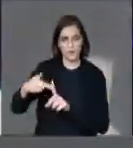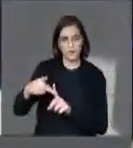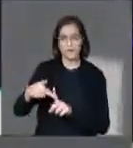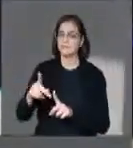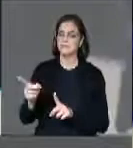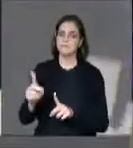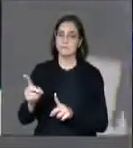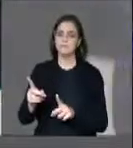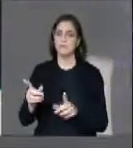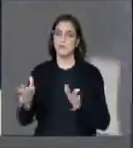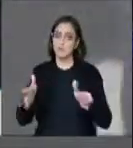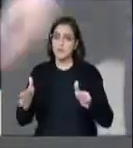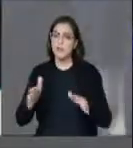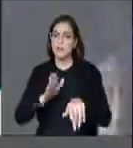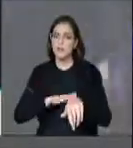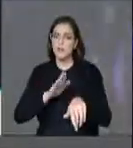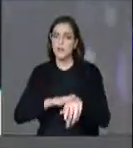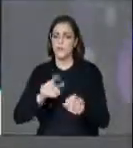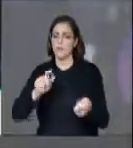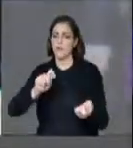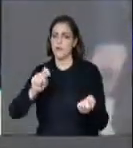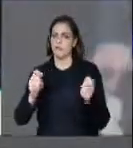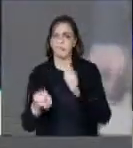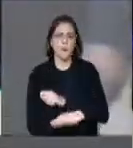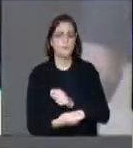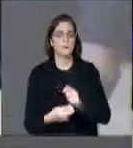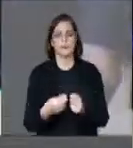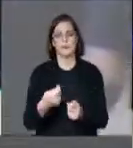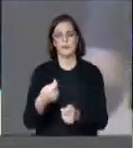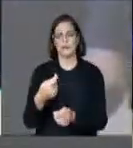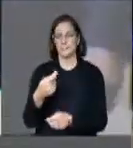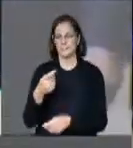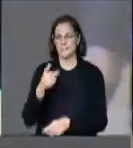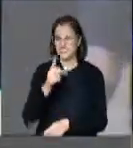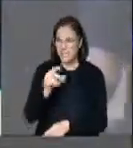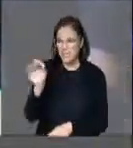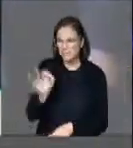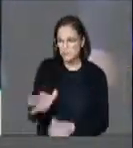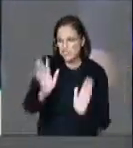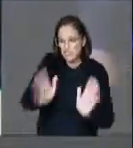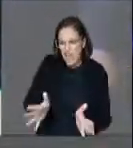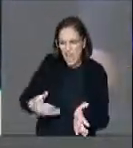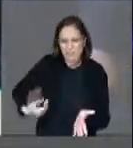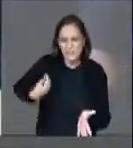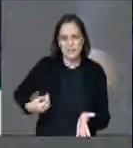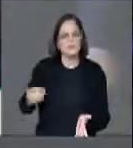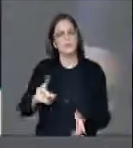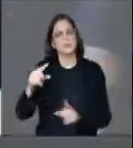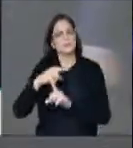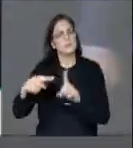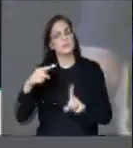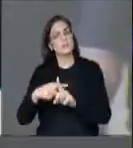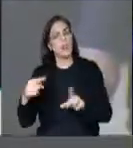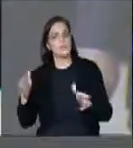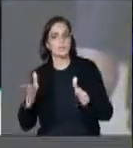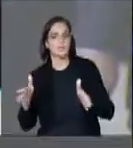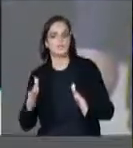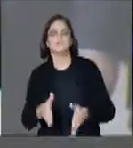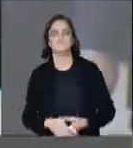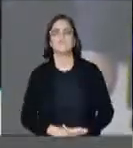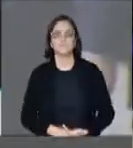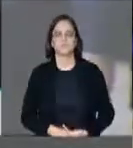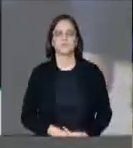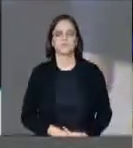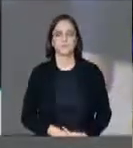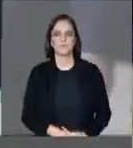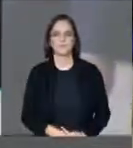prestado ainda para aqueles que vão se aposentar de 100% para 50%. Não